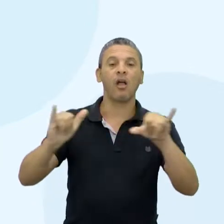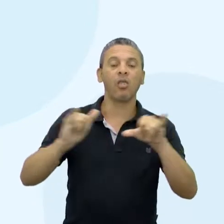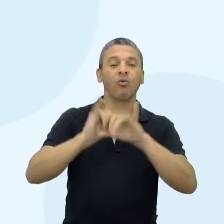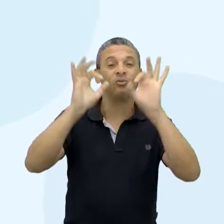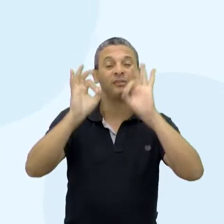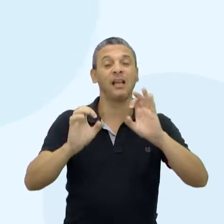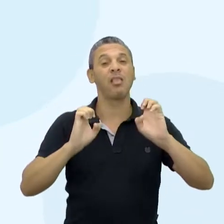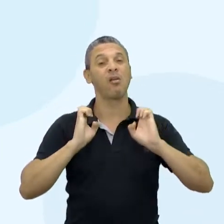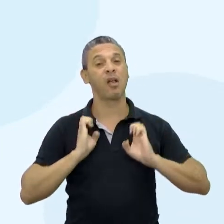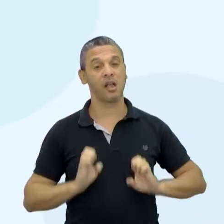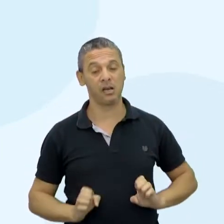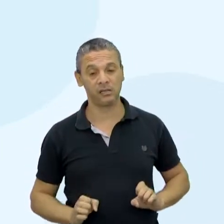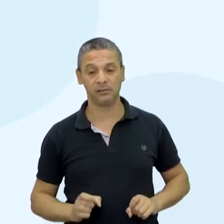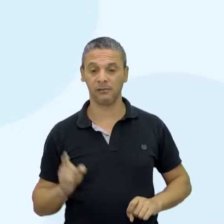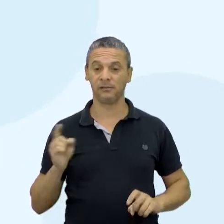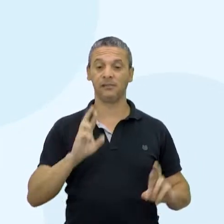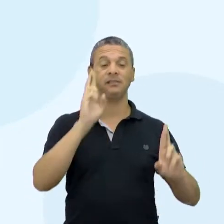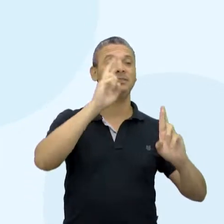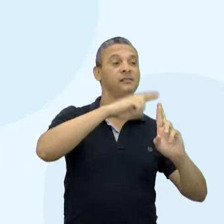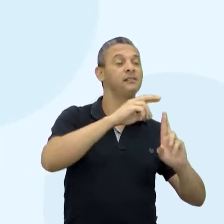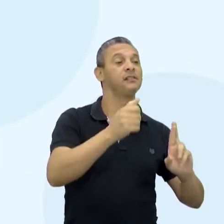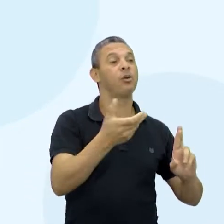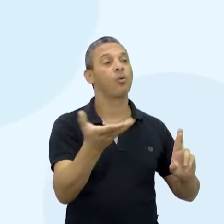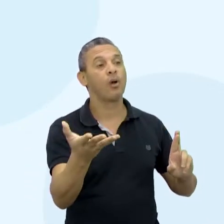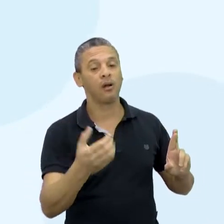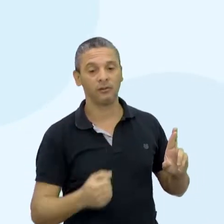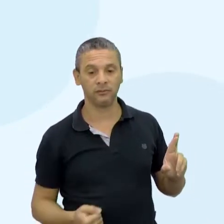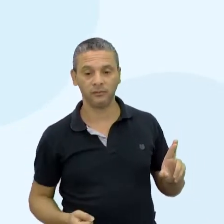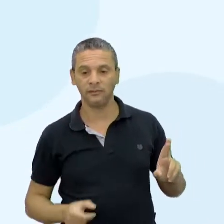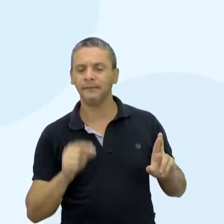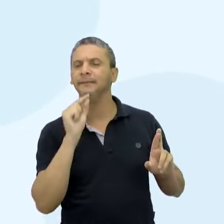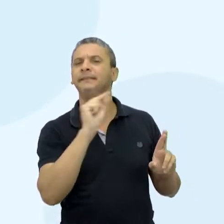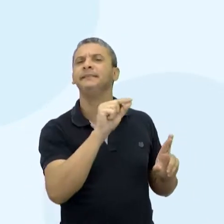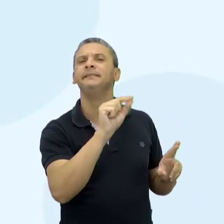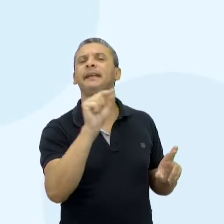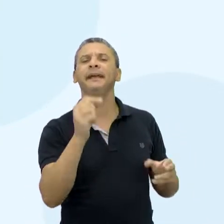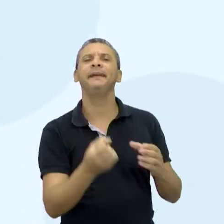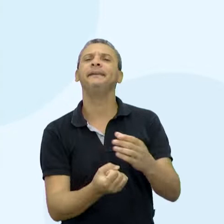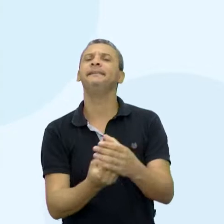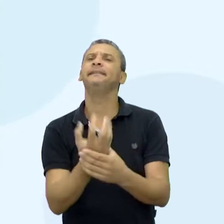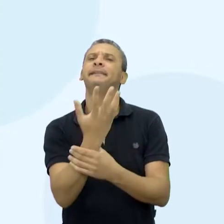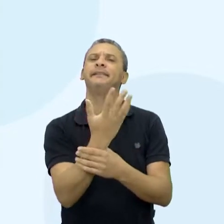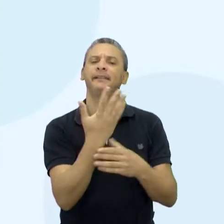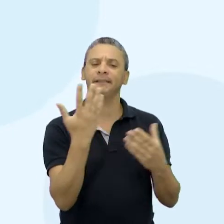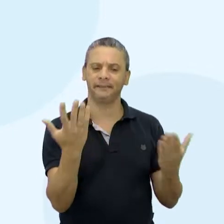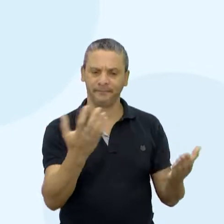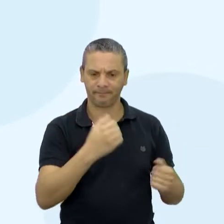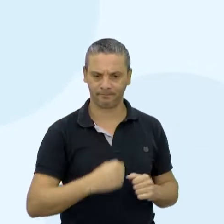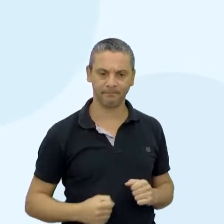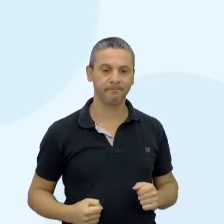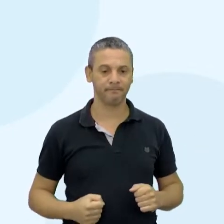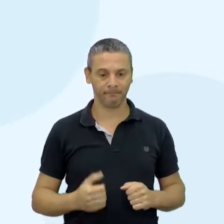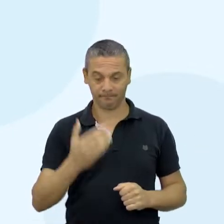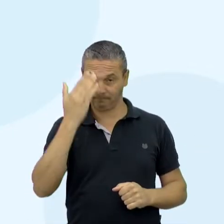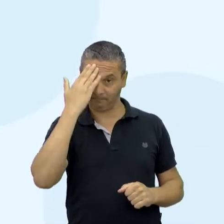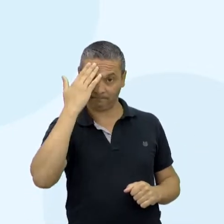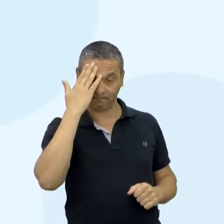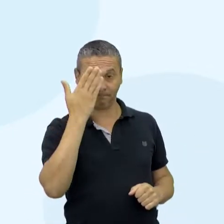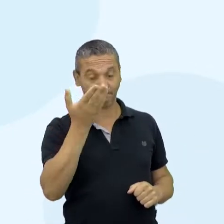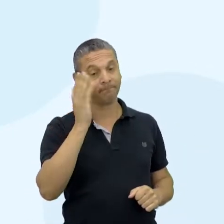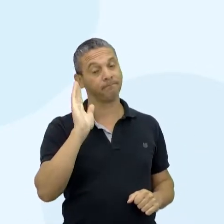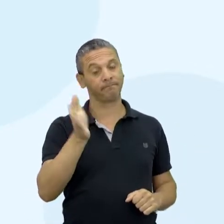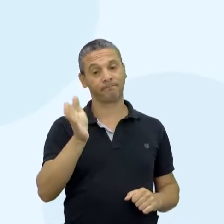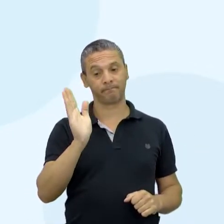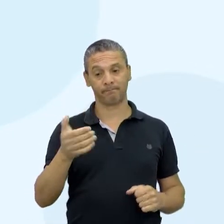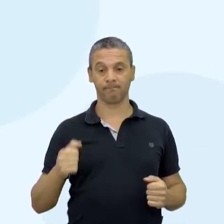ética. Então, qual a referência desse artista? Quem foi que produziu essa obra original? A gente já sabe quem foi, né? Eu já trouxe